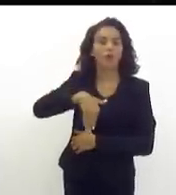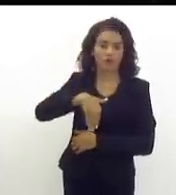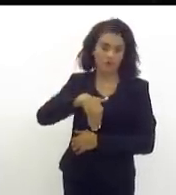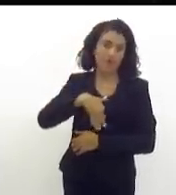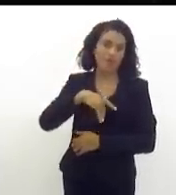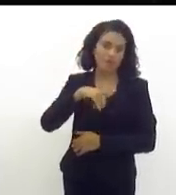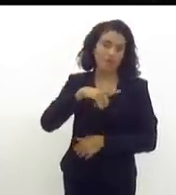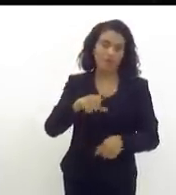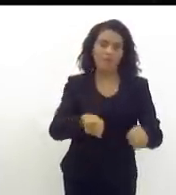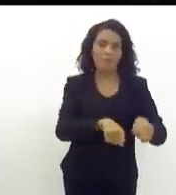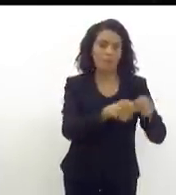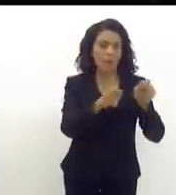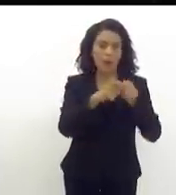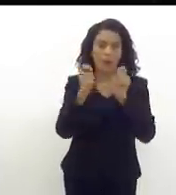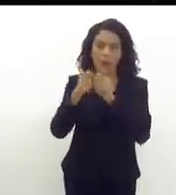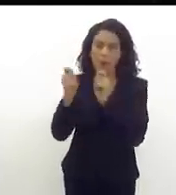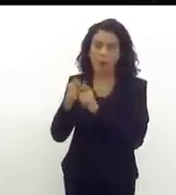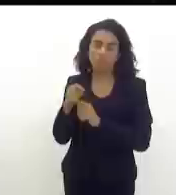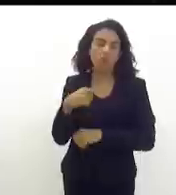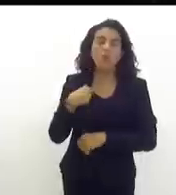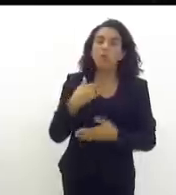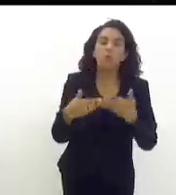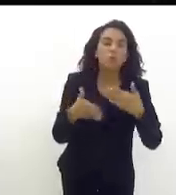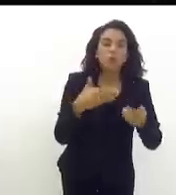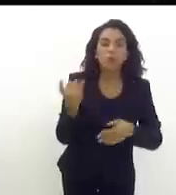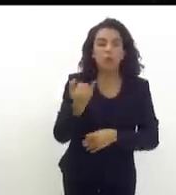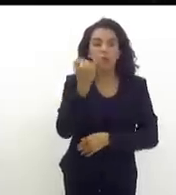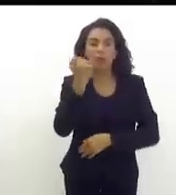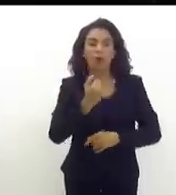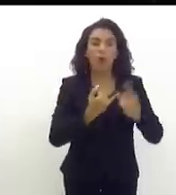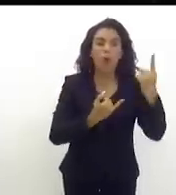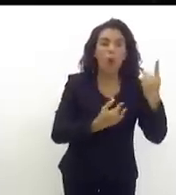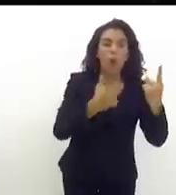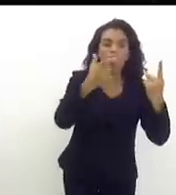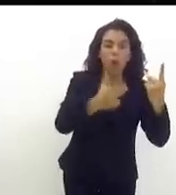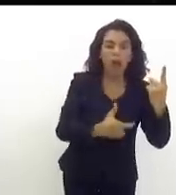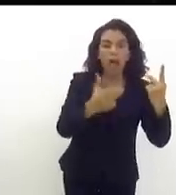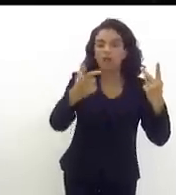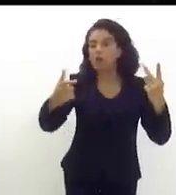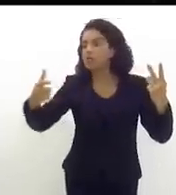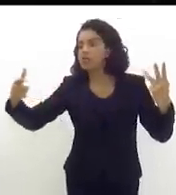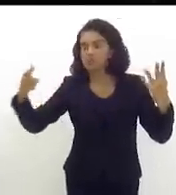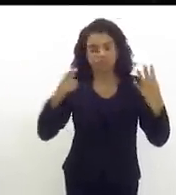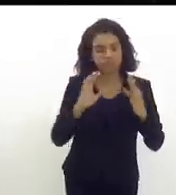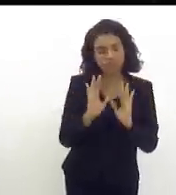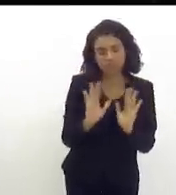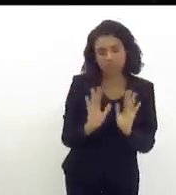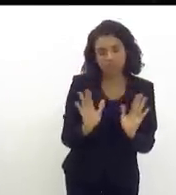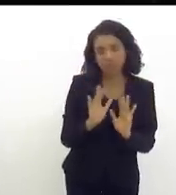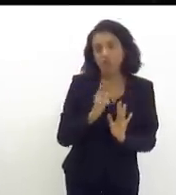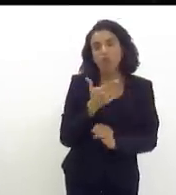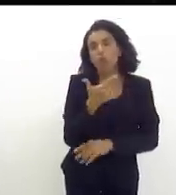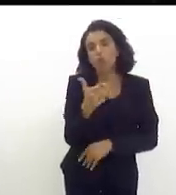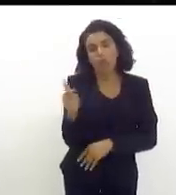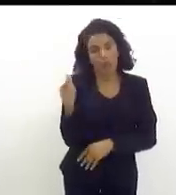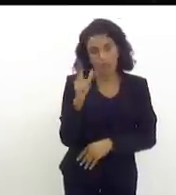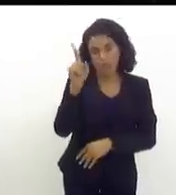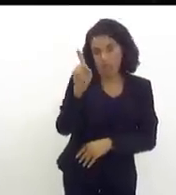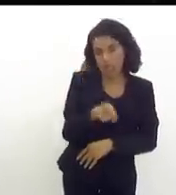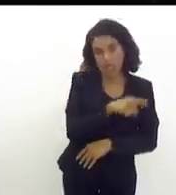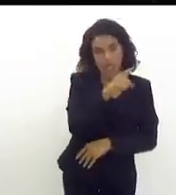se foi em um ponto ou em dois ou três ou em mais não existe cancelamento